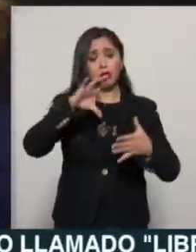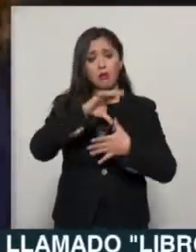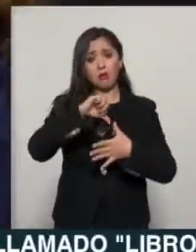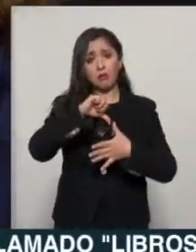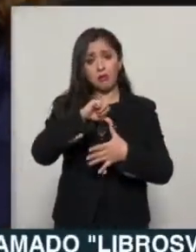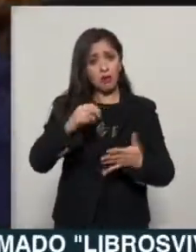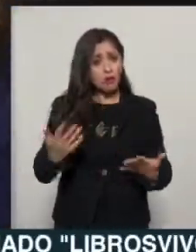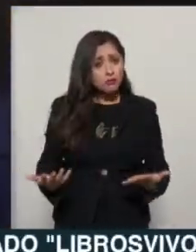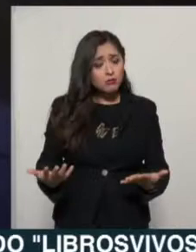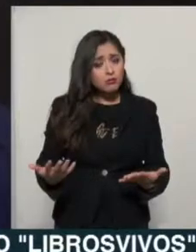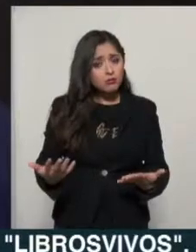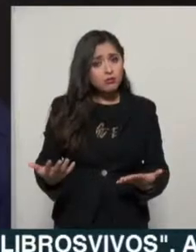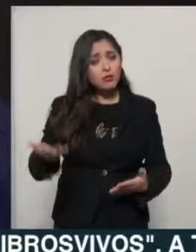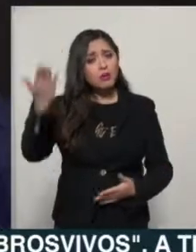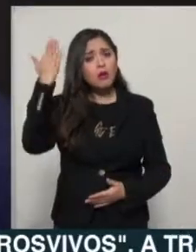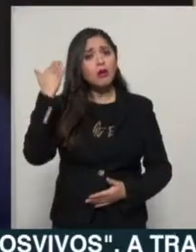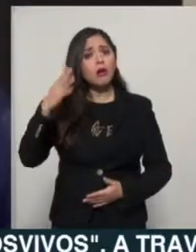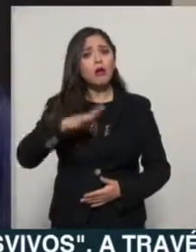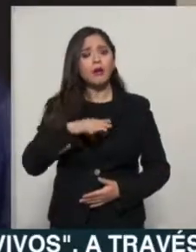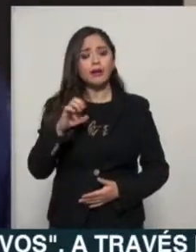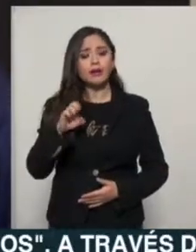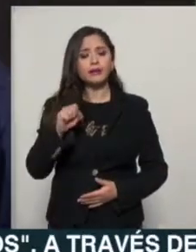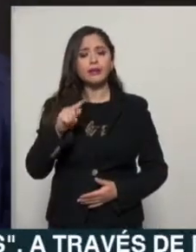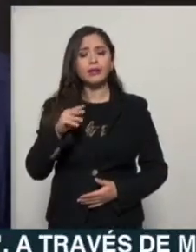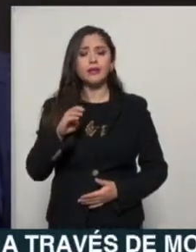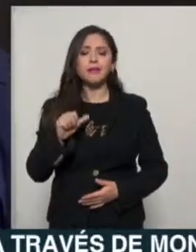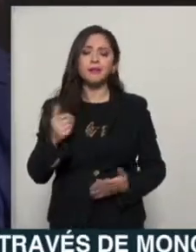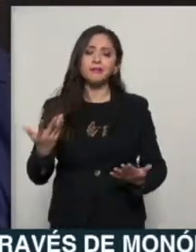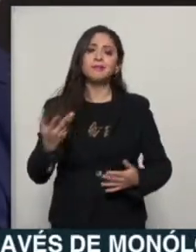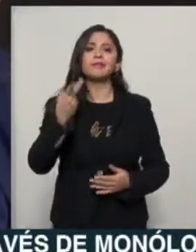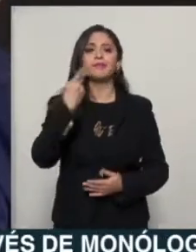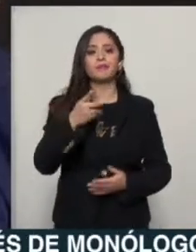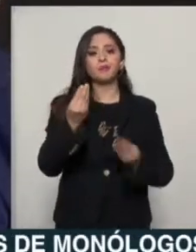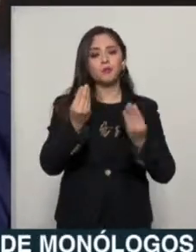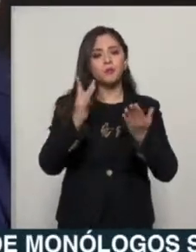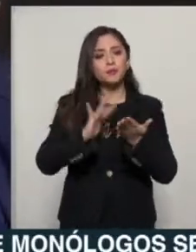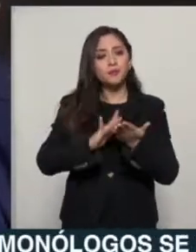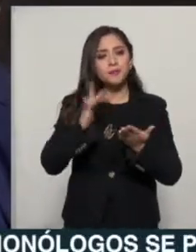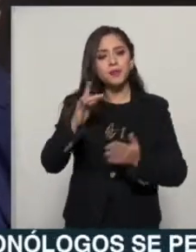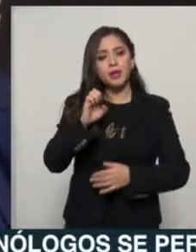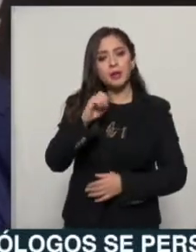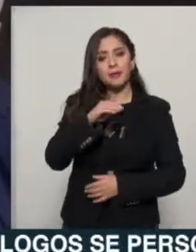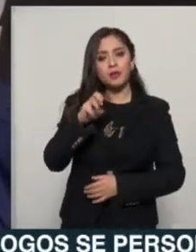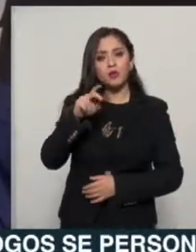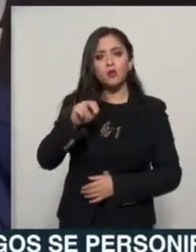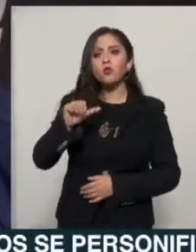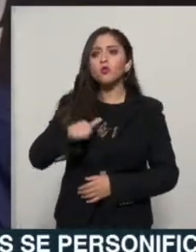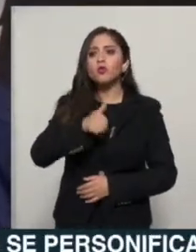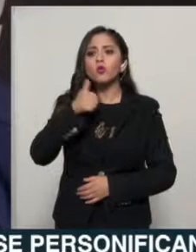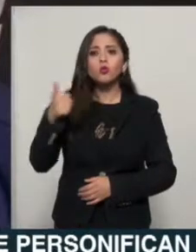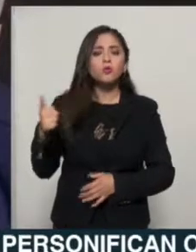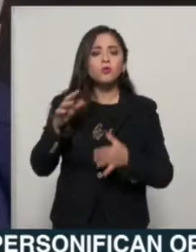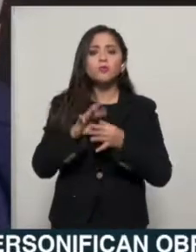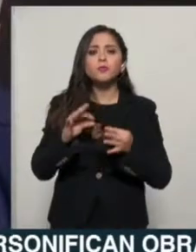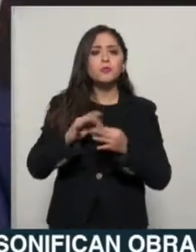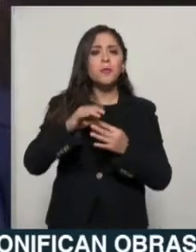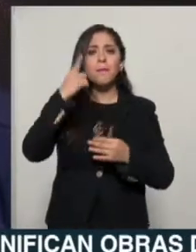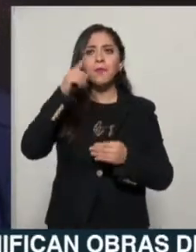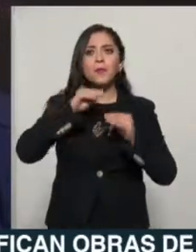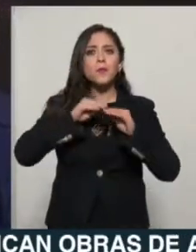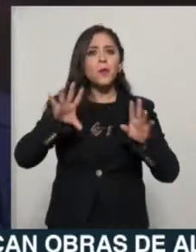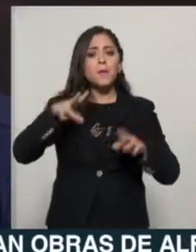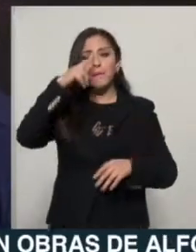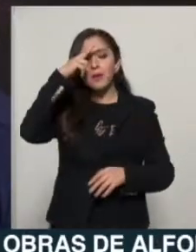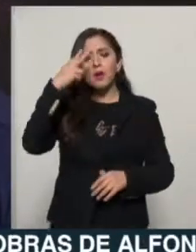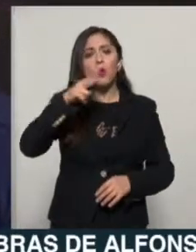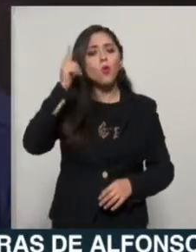y antes es que estaba Esteban Gutiérrez, pero bueno, mi estimado, pues muchísimas gracias, Emerson. ¿Algo más que quieras agregar a la afición mexicana? Que no se